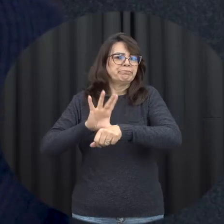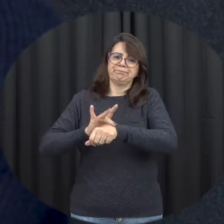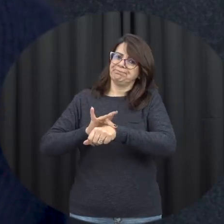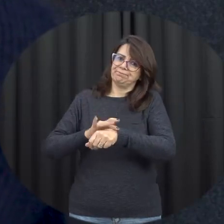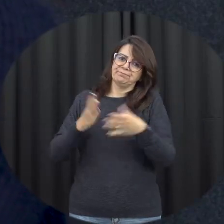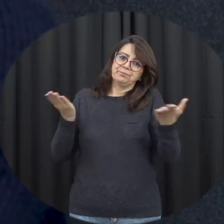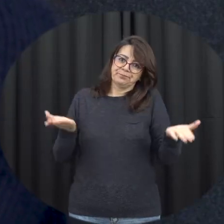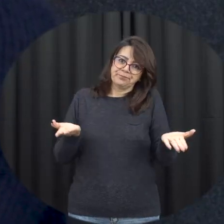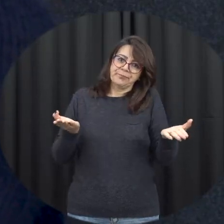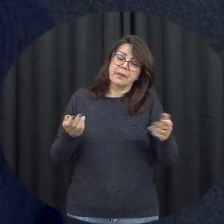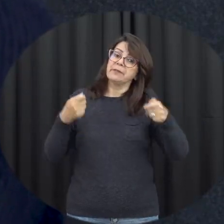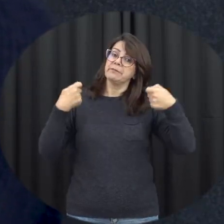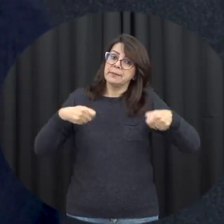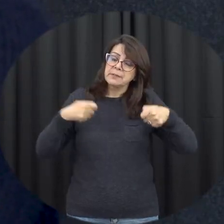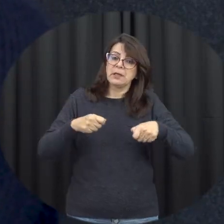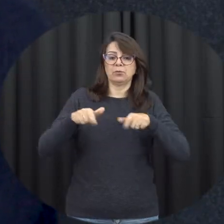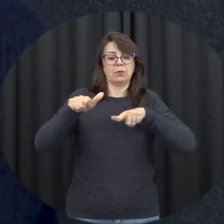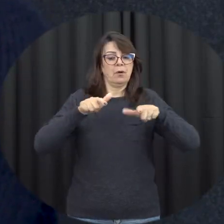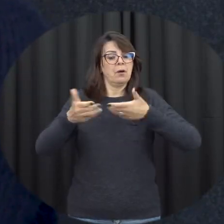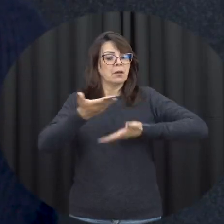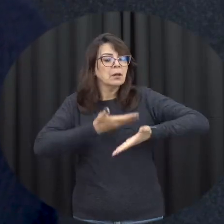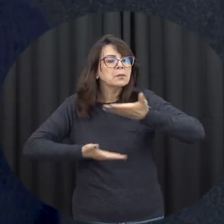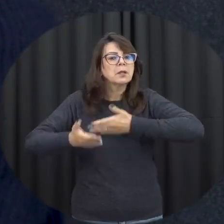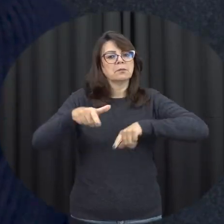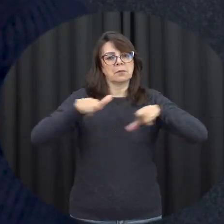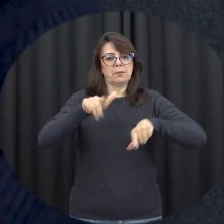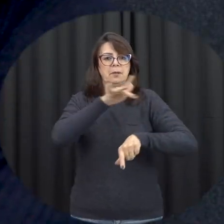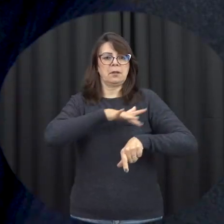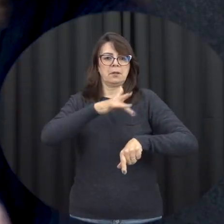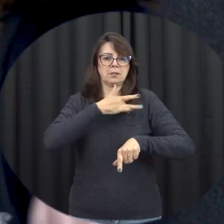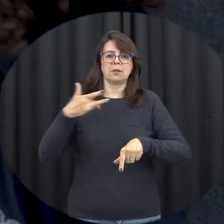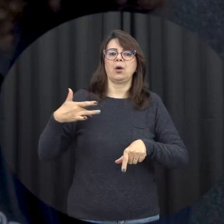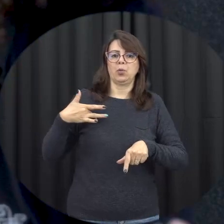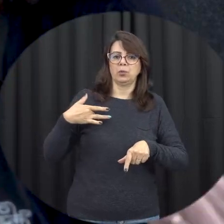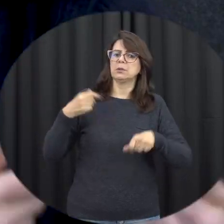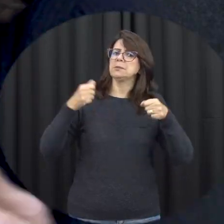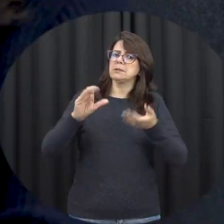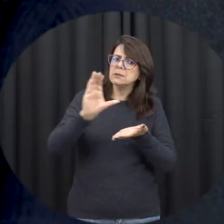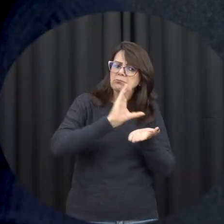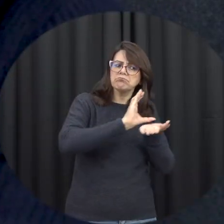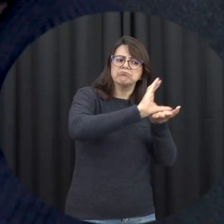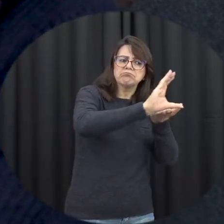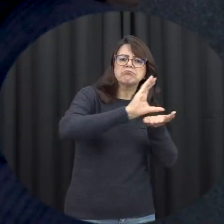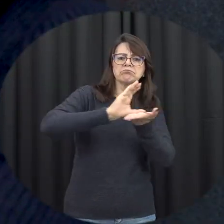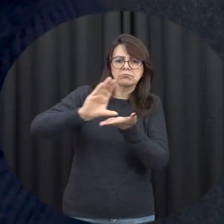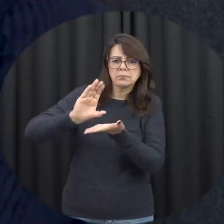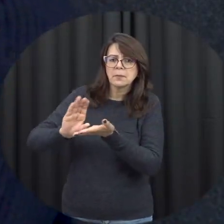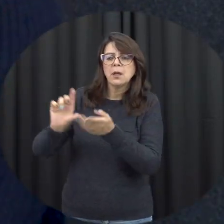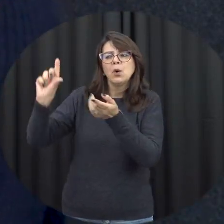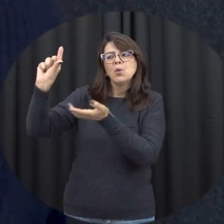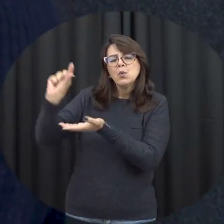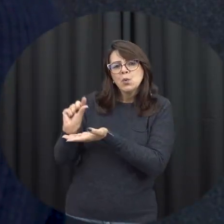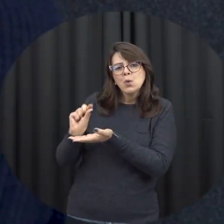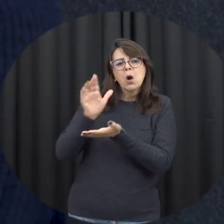e vai demandar muito do serviço de saúde, sendo que a gente pode investir um pouco, bastante, com